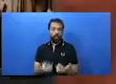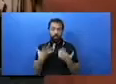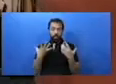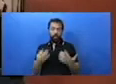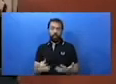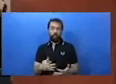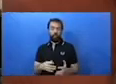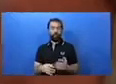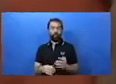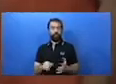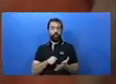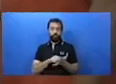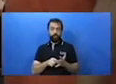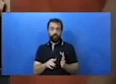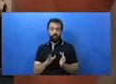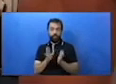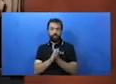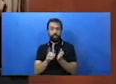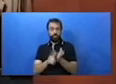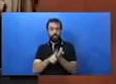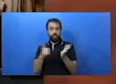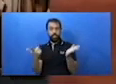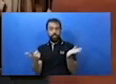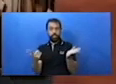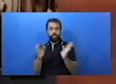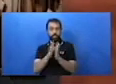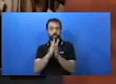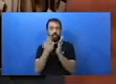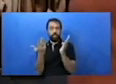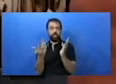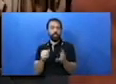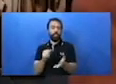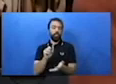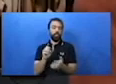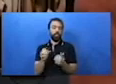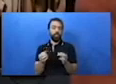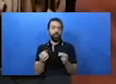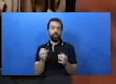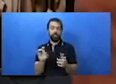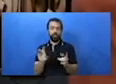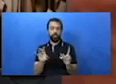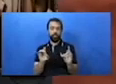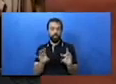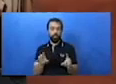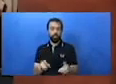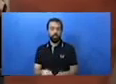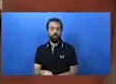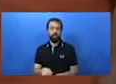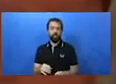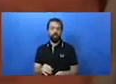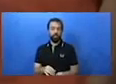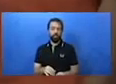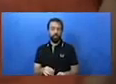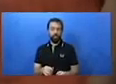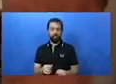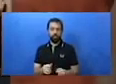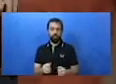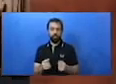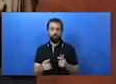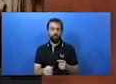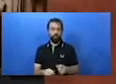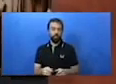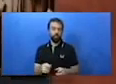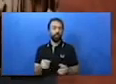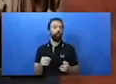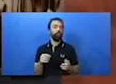em folheto e papel e vendido em feiras e praças, em pequenas cidades do interior do Nordeste.